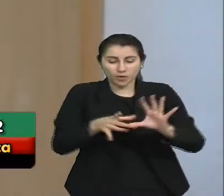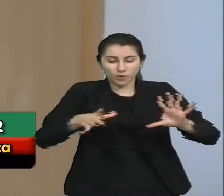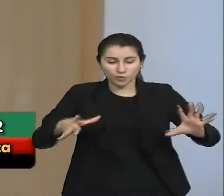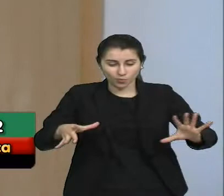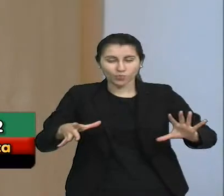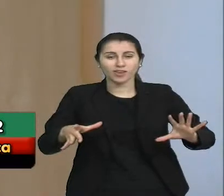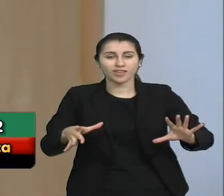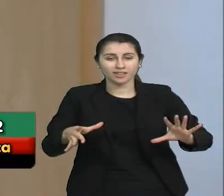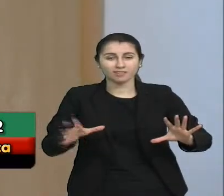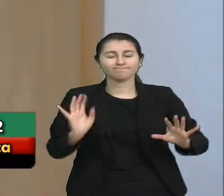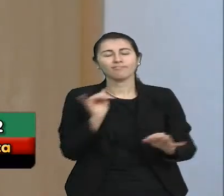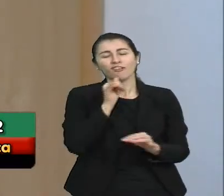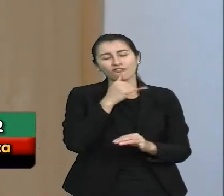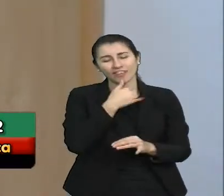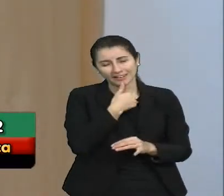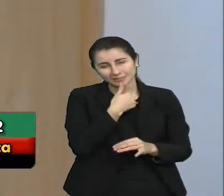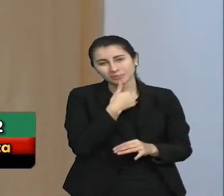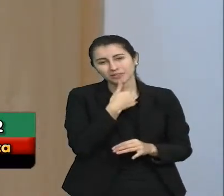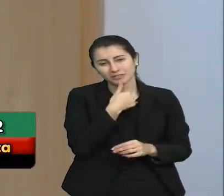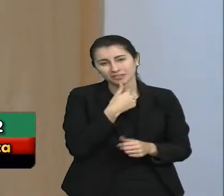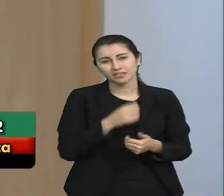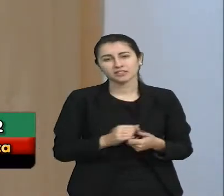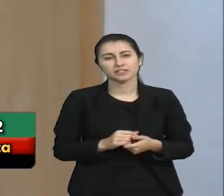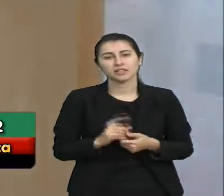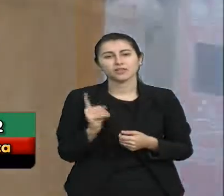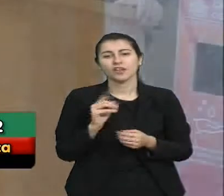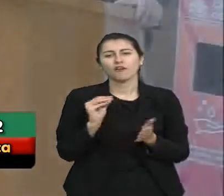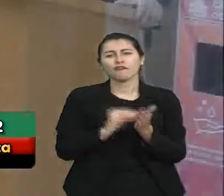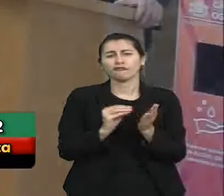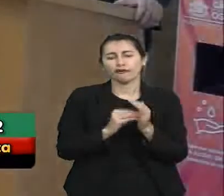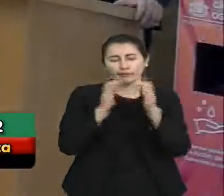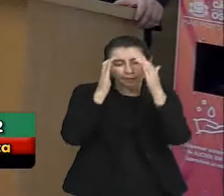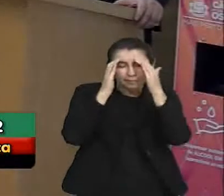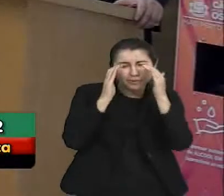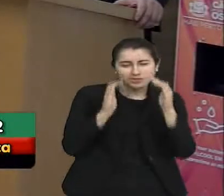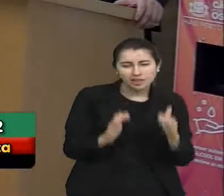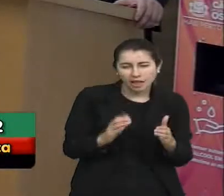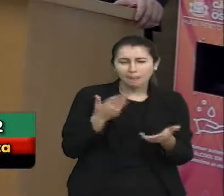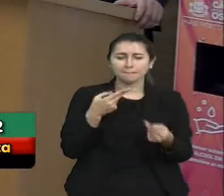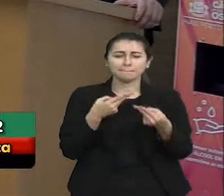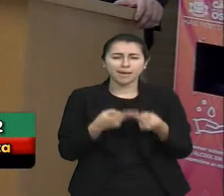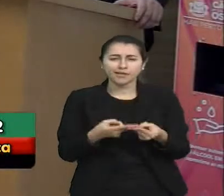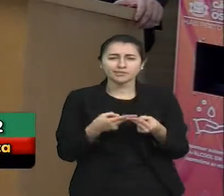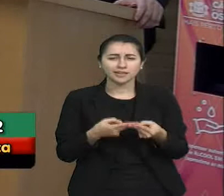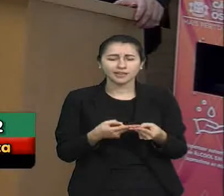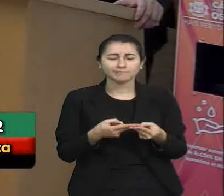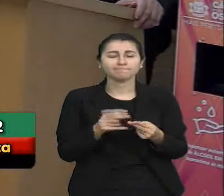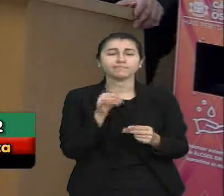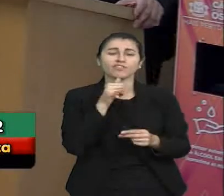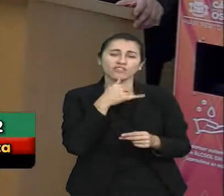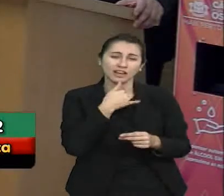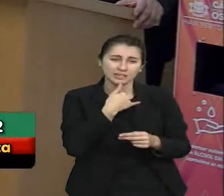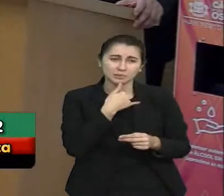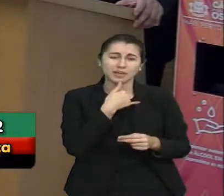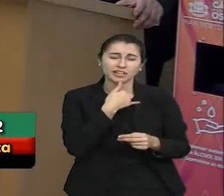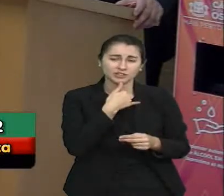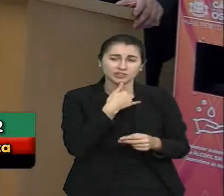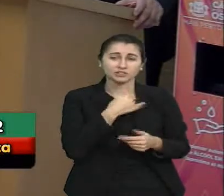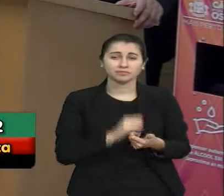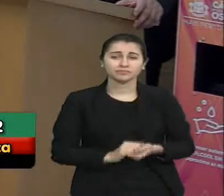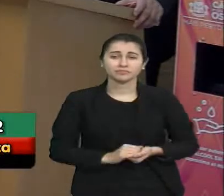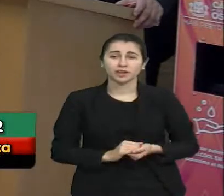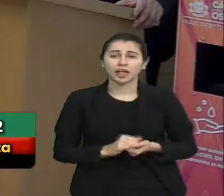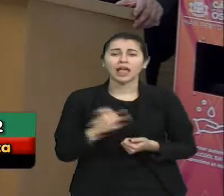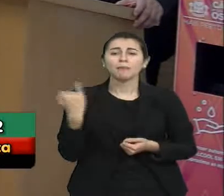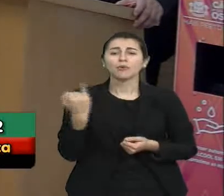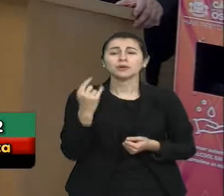infelizmente. Quer ser intolerante, infelizmente. E é muito importante a gente pensar, e eu gostaria